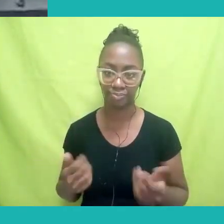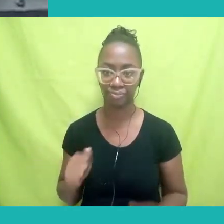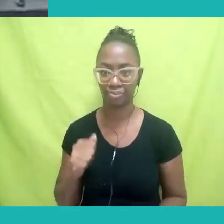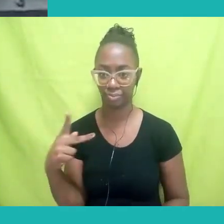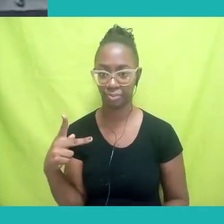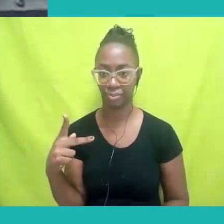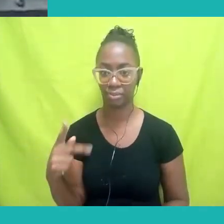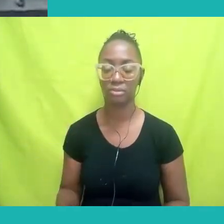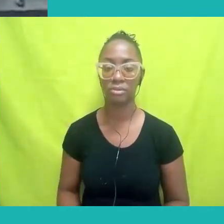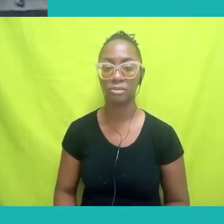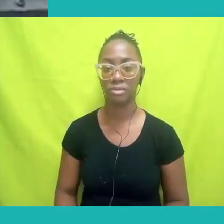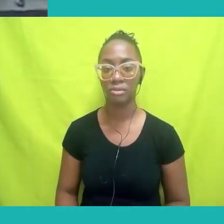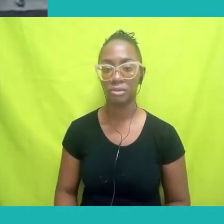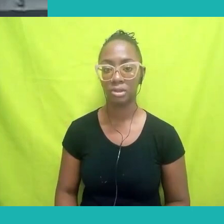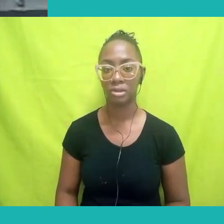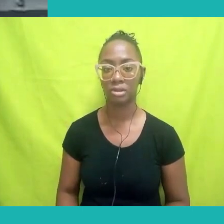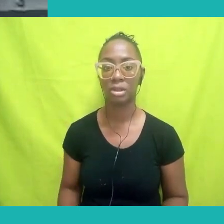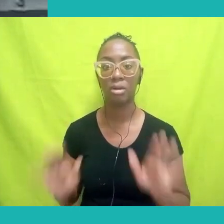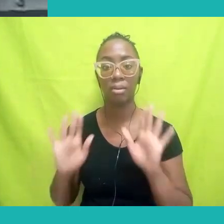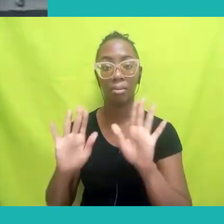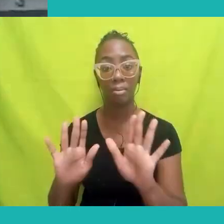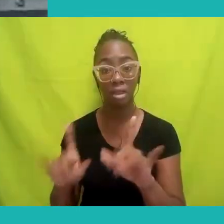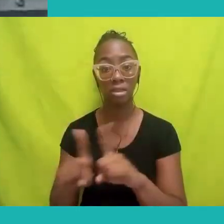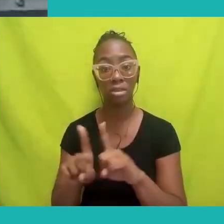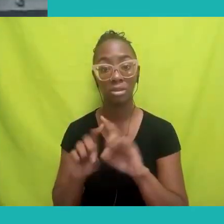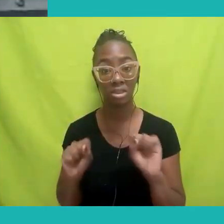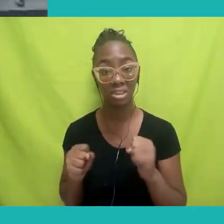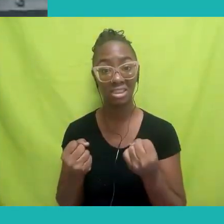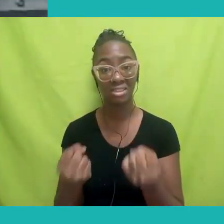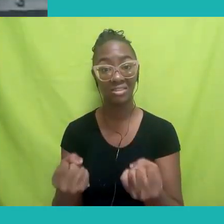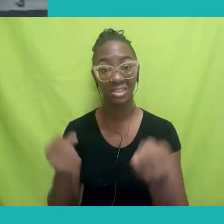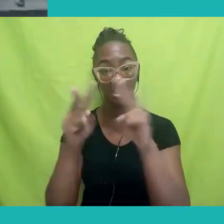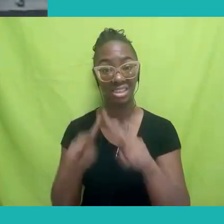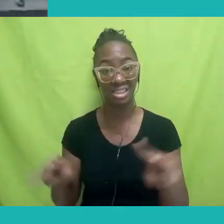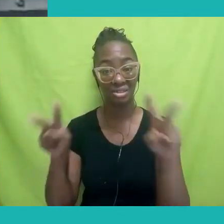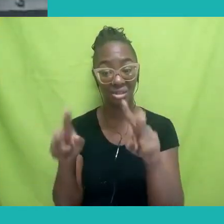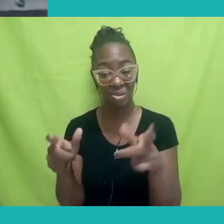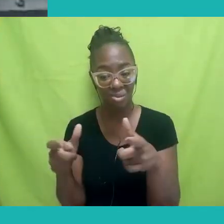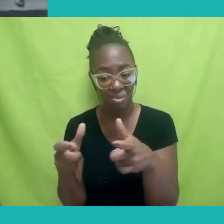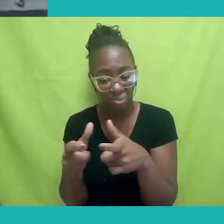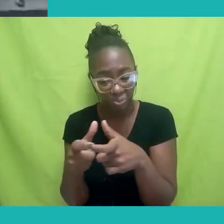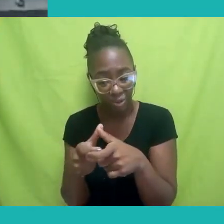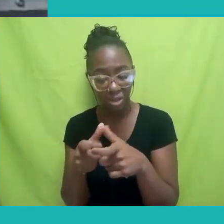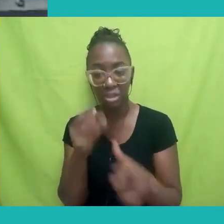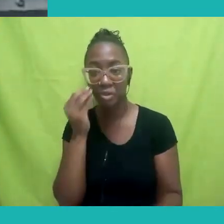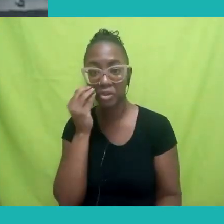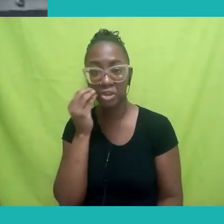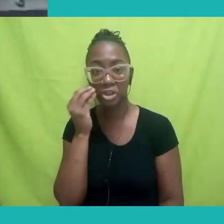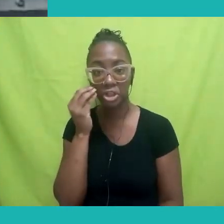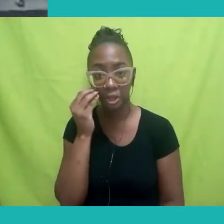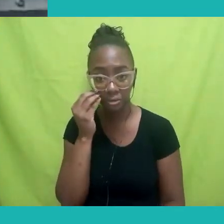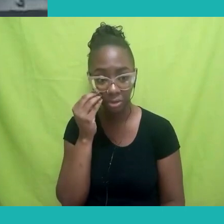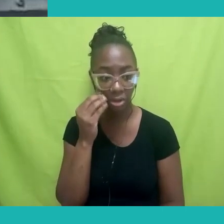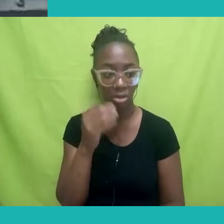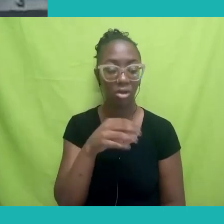Mas defende, né, ainda essa visão minoritária que busca trazer o militar para